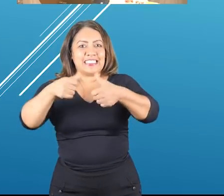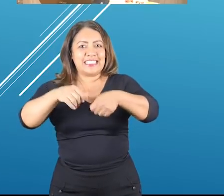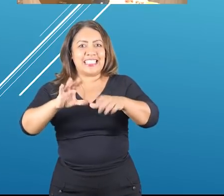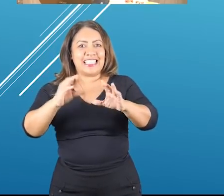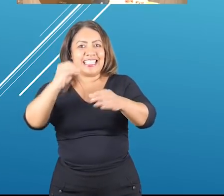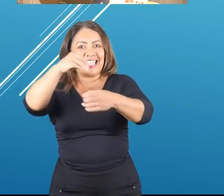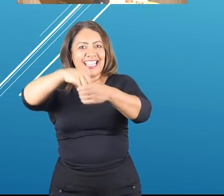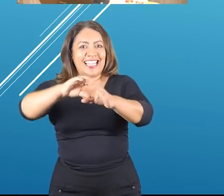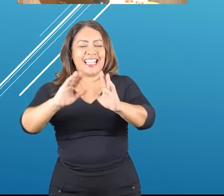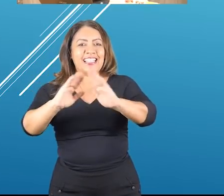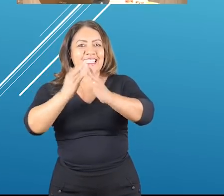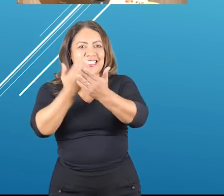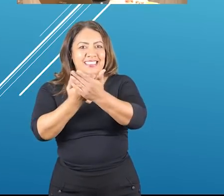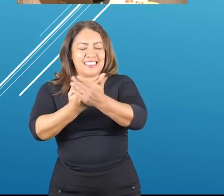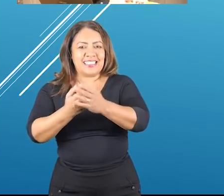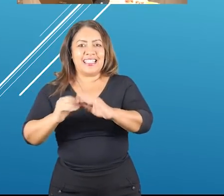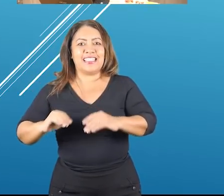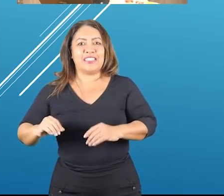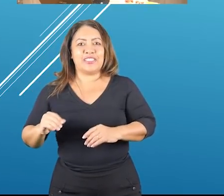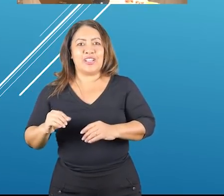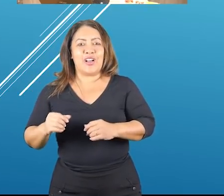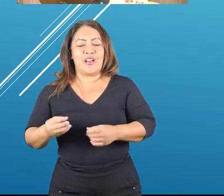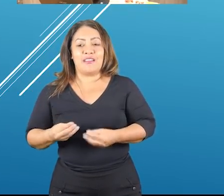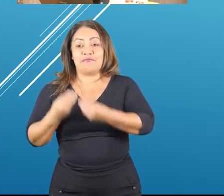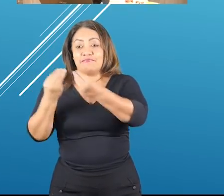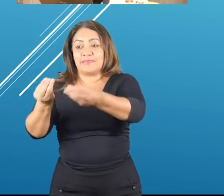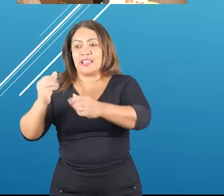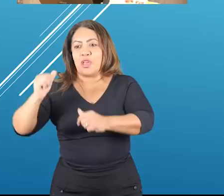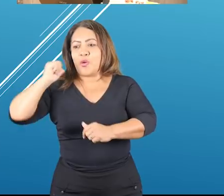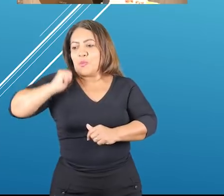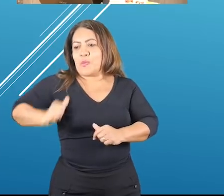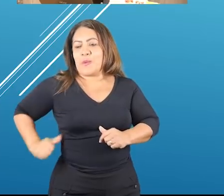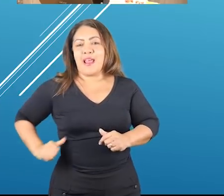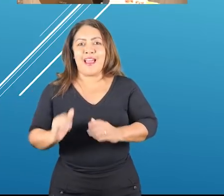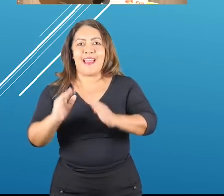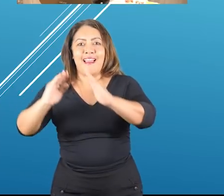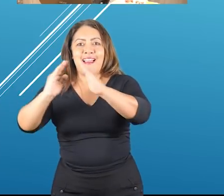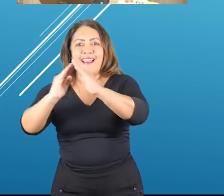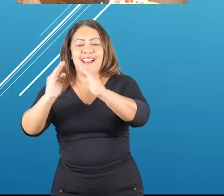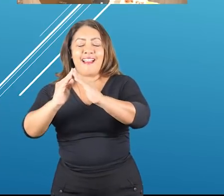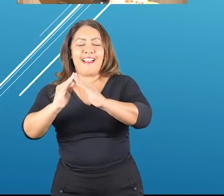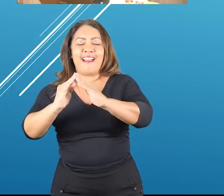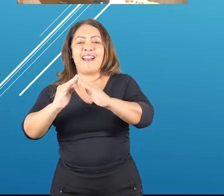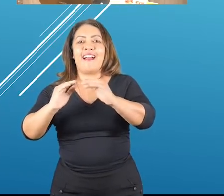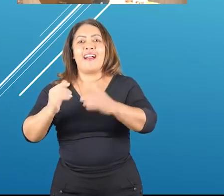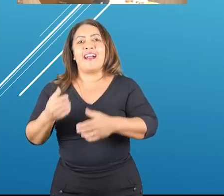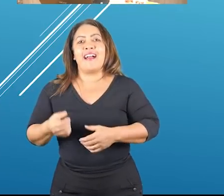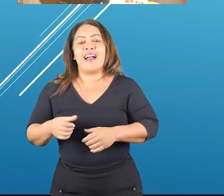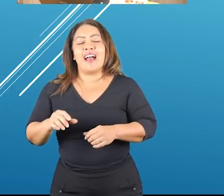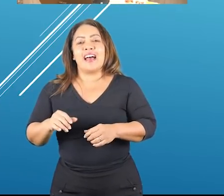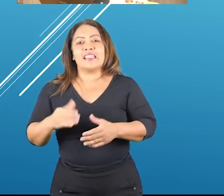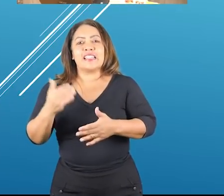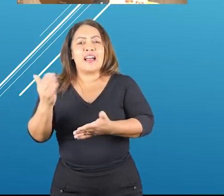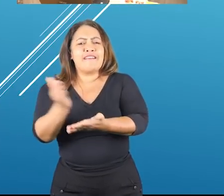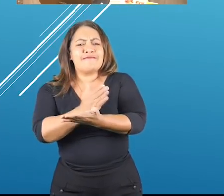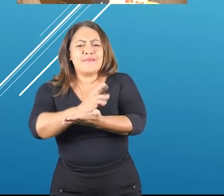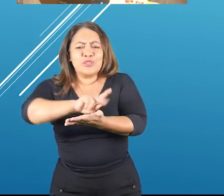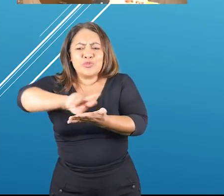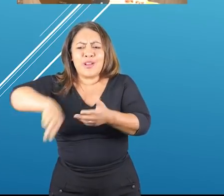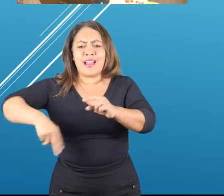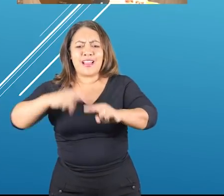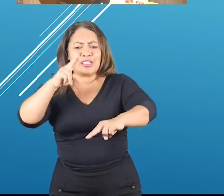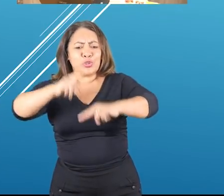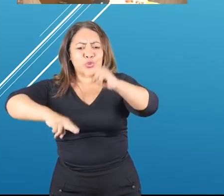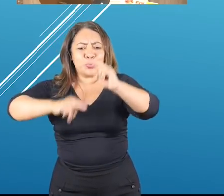casa, teve gente que mandou kit de festa junina. Então tem várias coisas